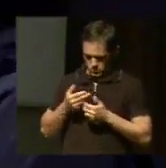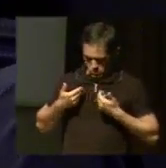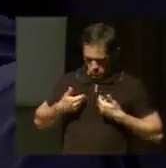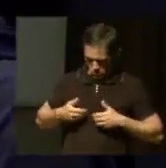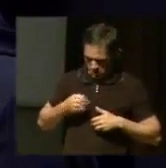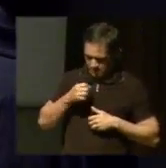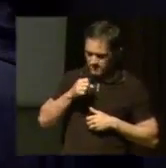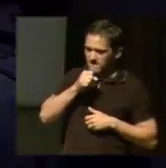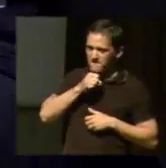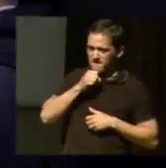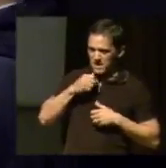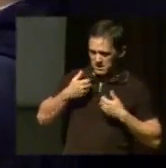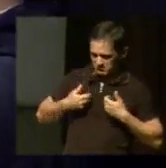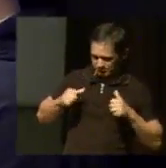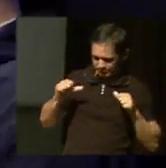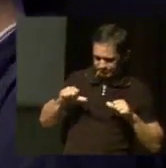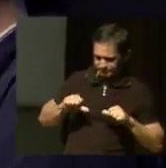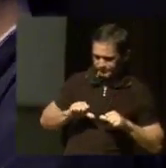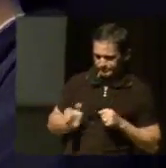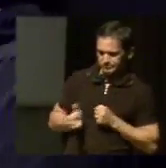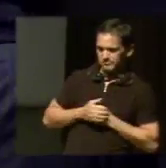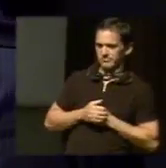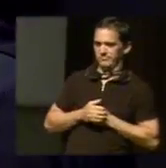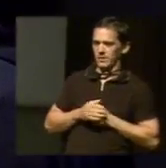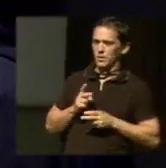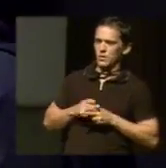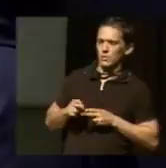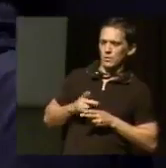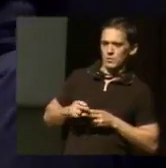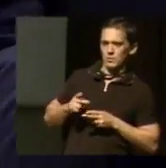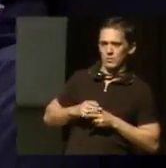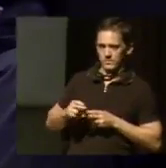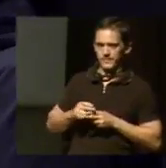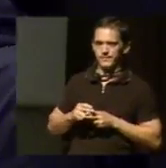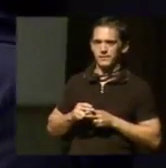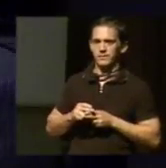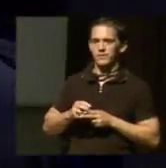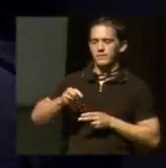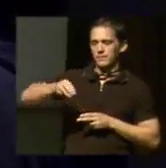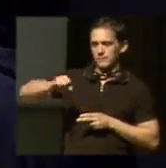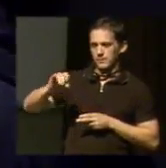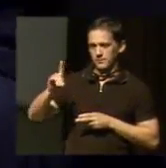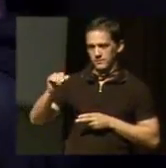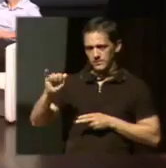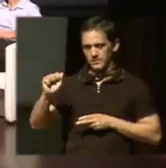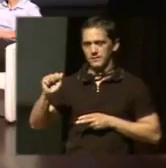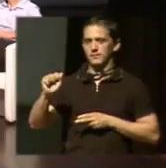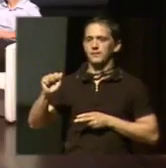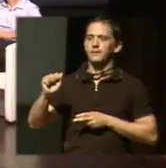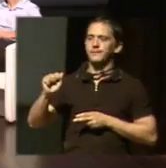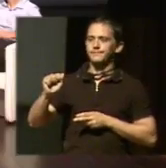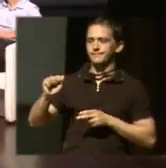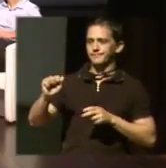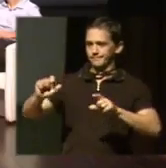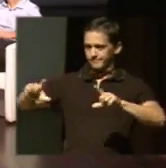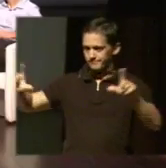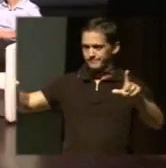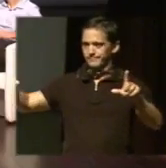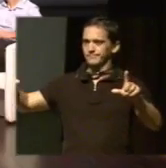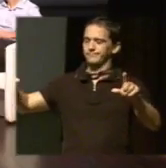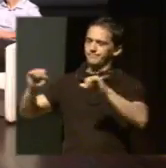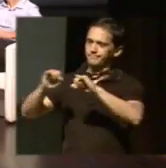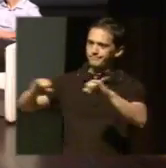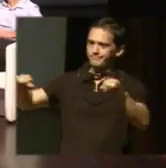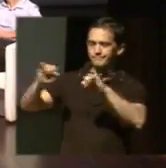muito isso na mídia e é uma consequência do modelo perfeito. E assim, isso é o